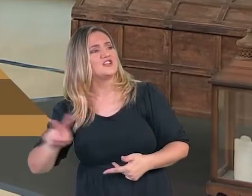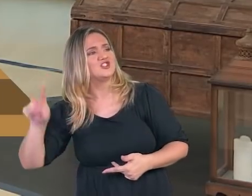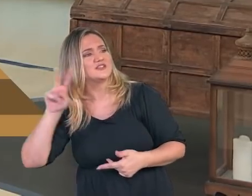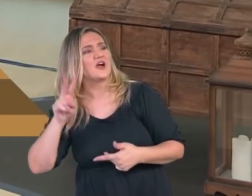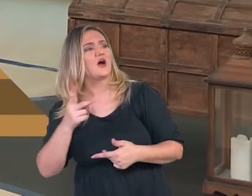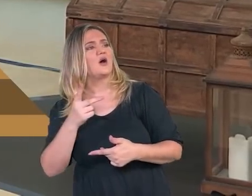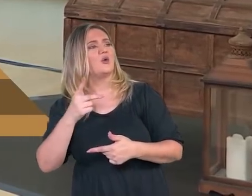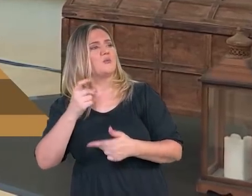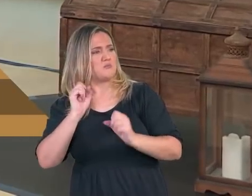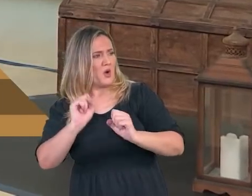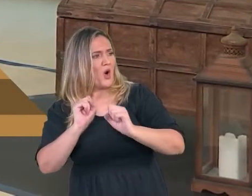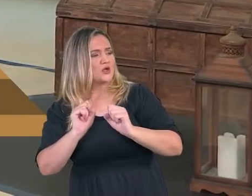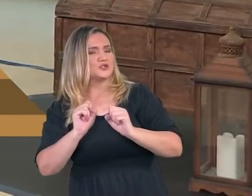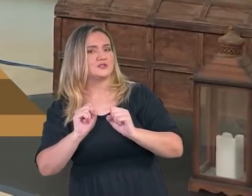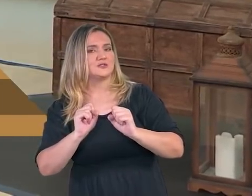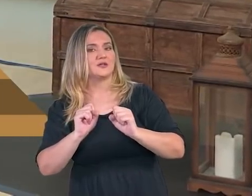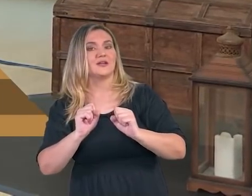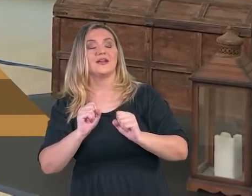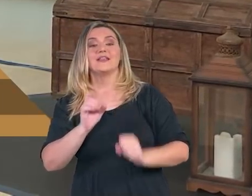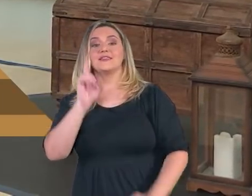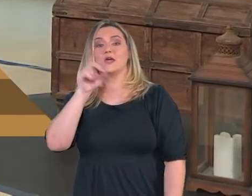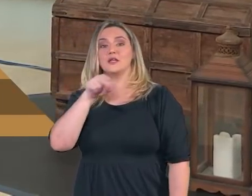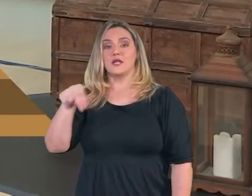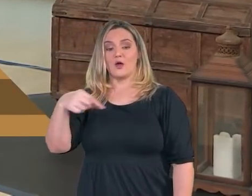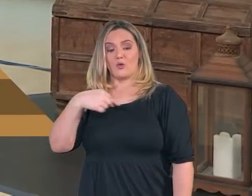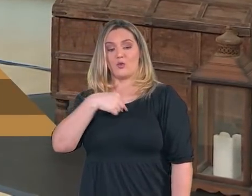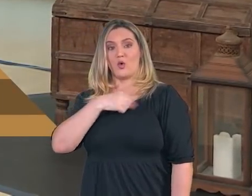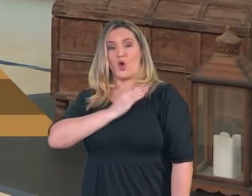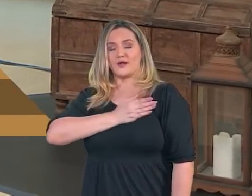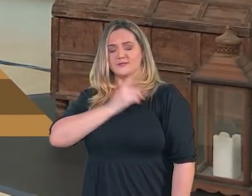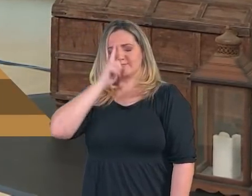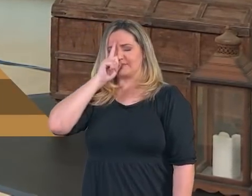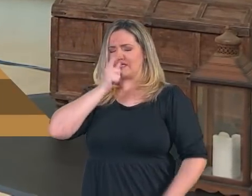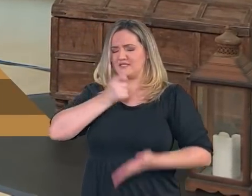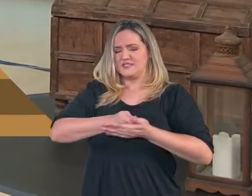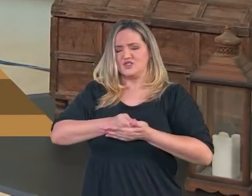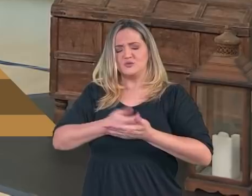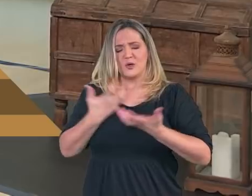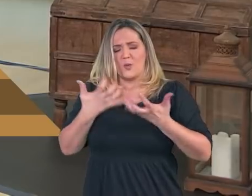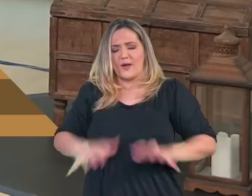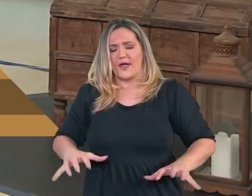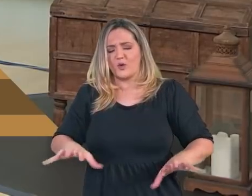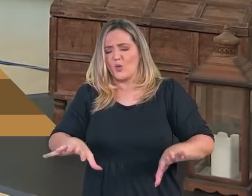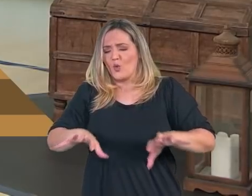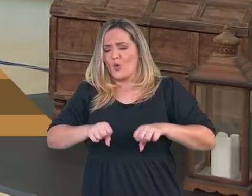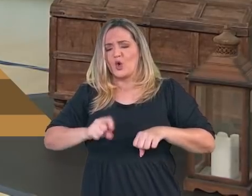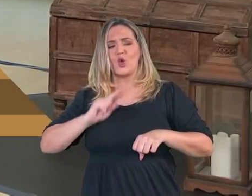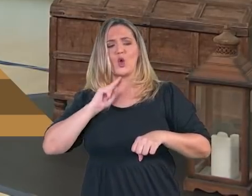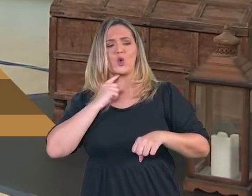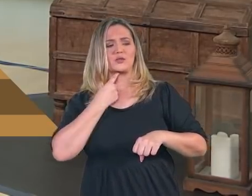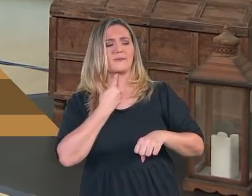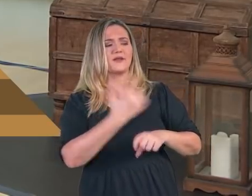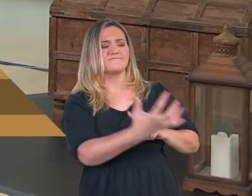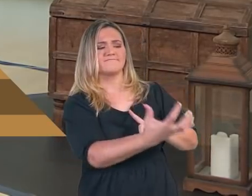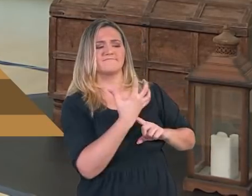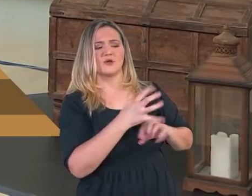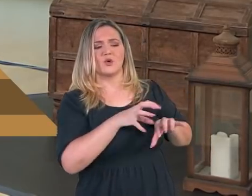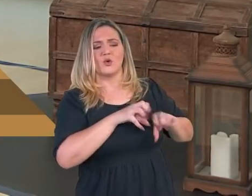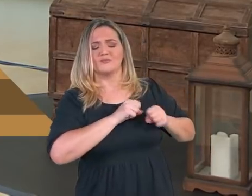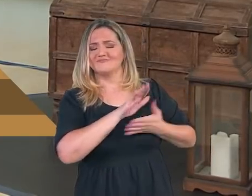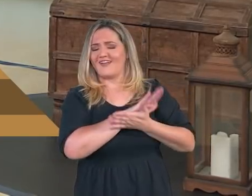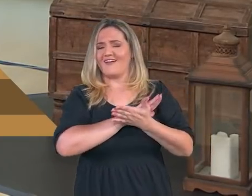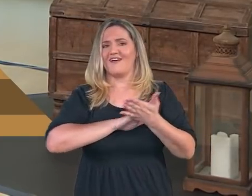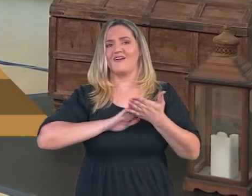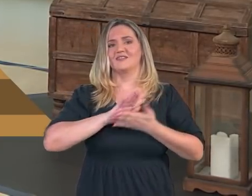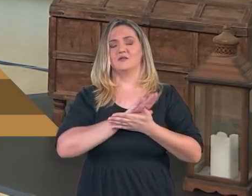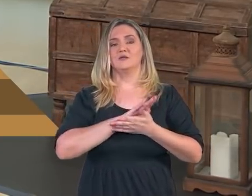seu coração não se contaminar com as iguarias do rei, nem com o vinho que ele bebia. Daniel capítulo 1, versículo 8. Algumas traduções